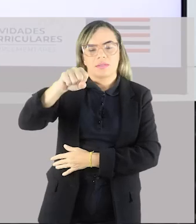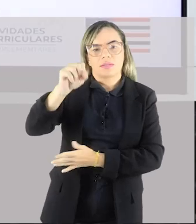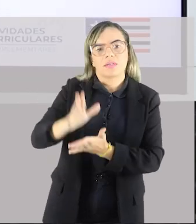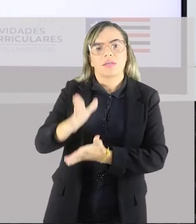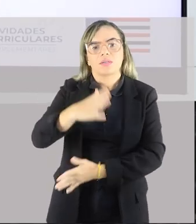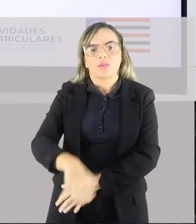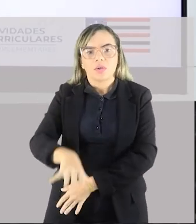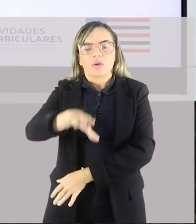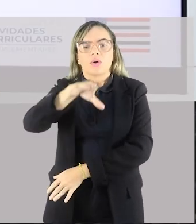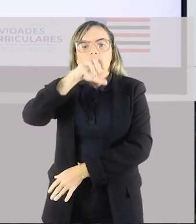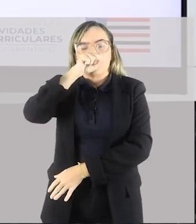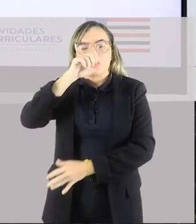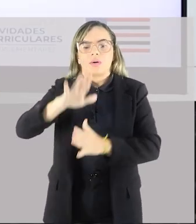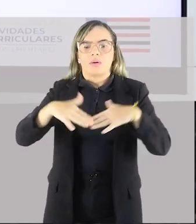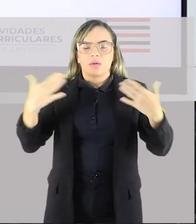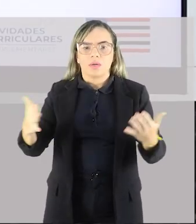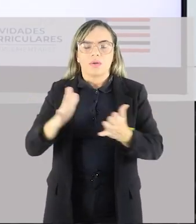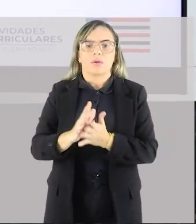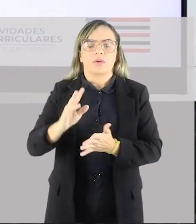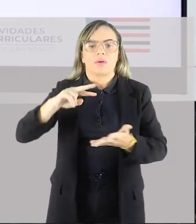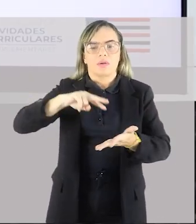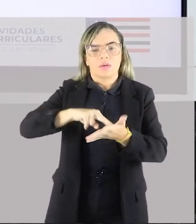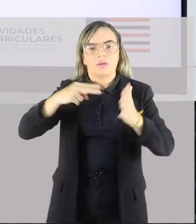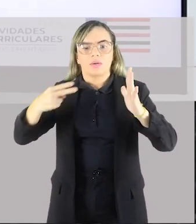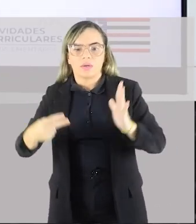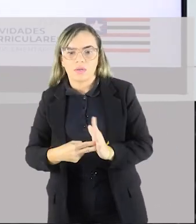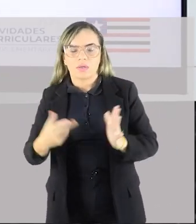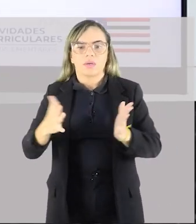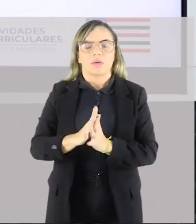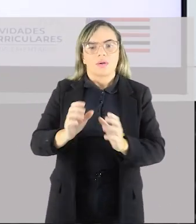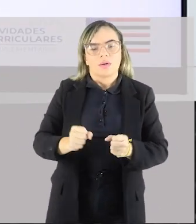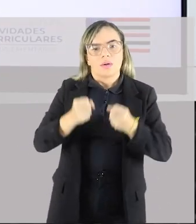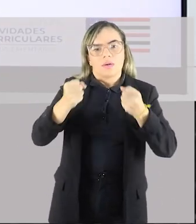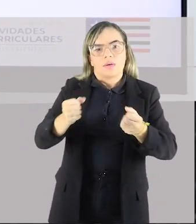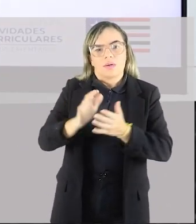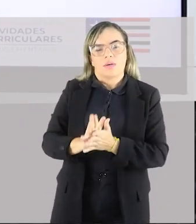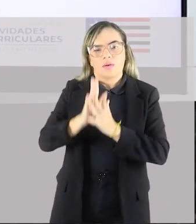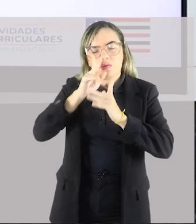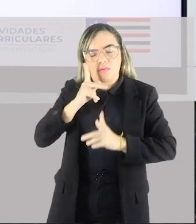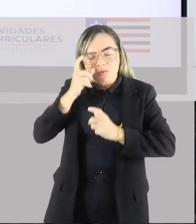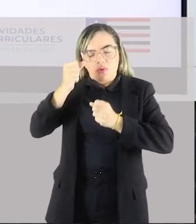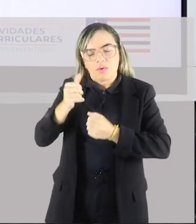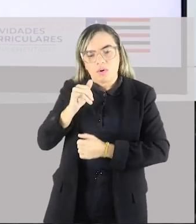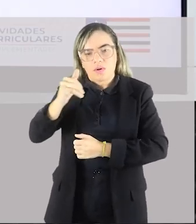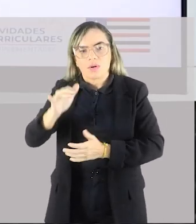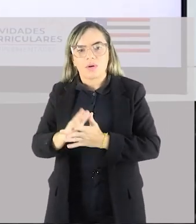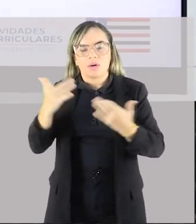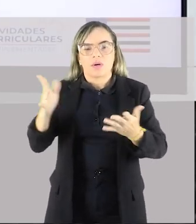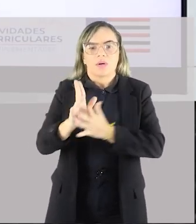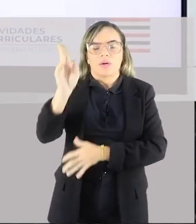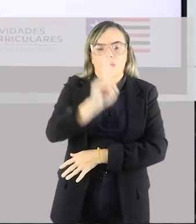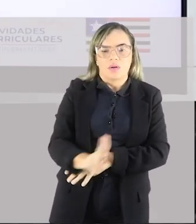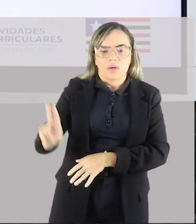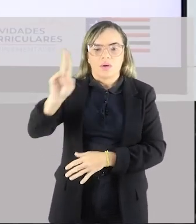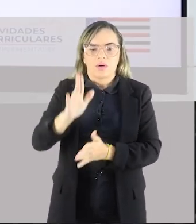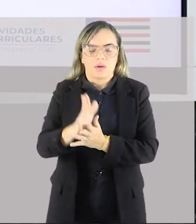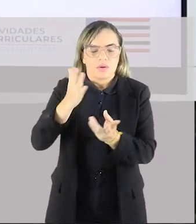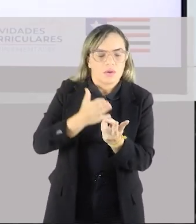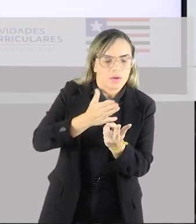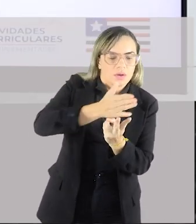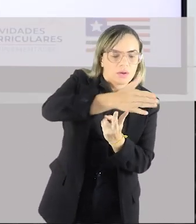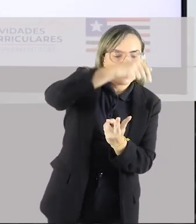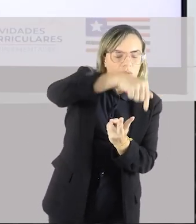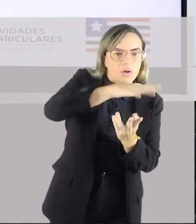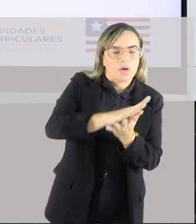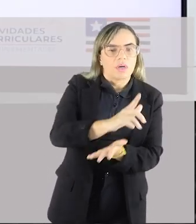Isso significa que para que você consiga produzir energia, a gente pode, utilizar duas vias. A via